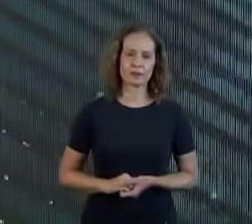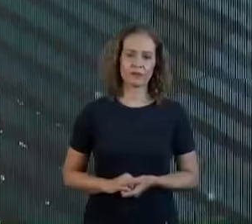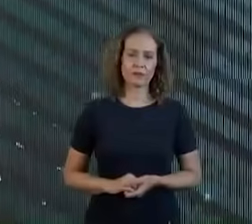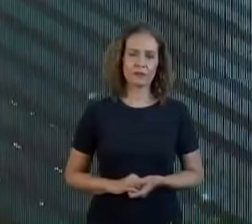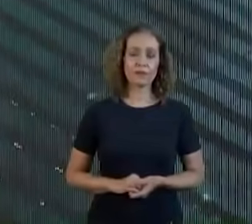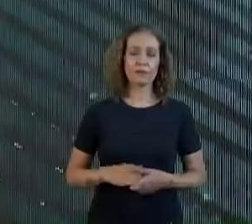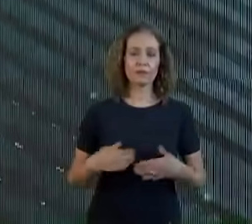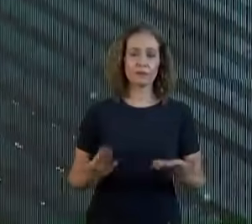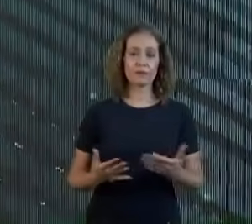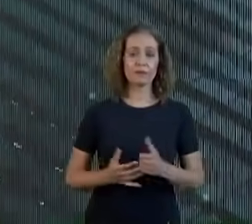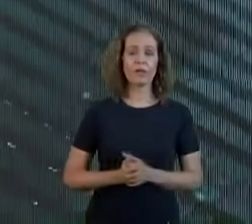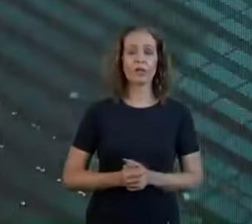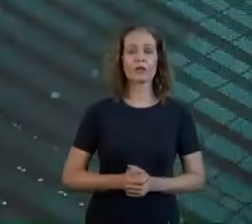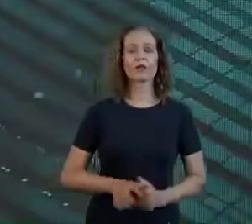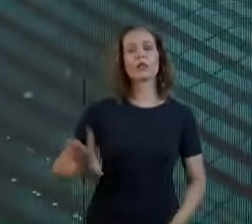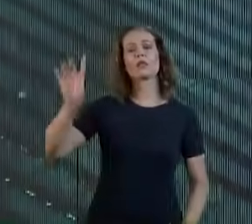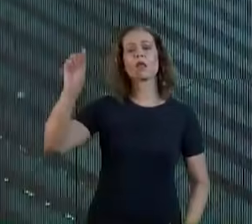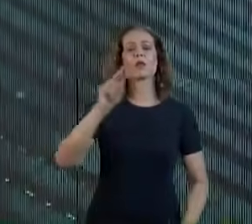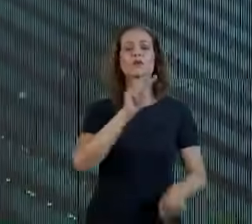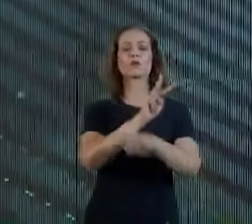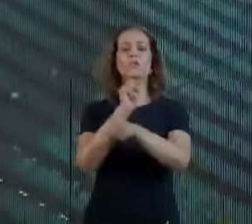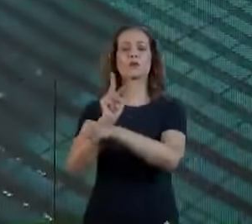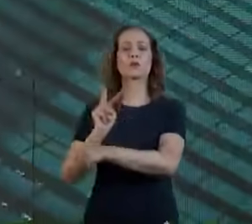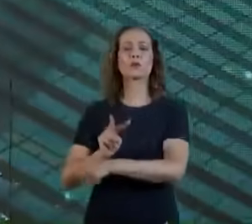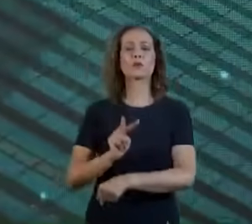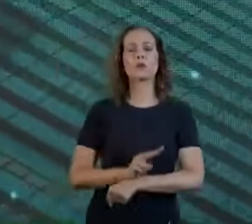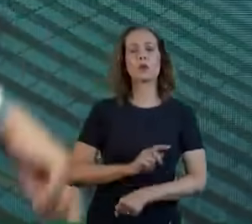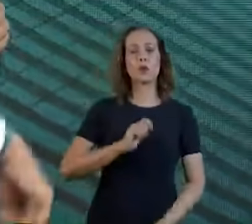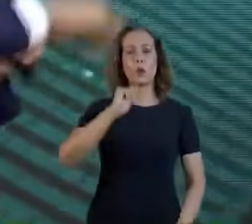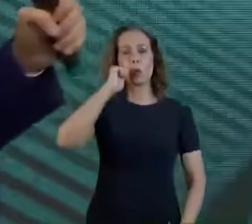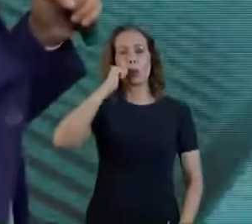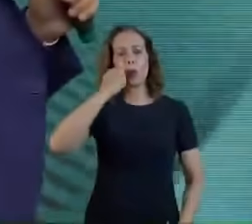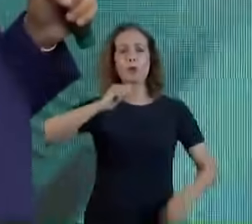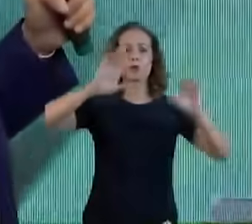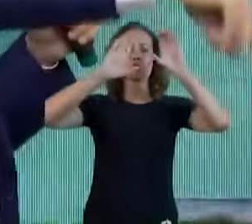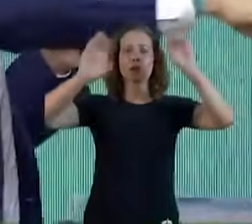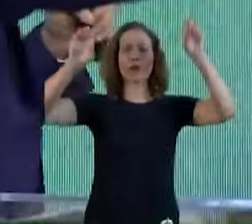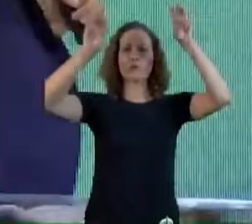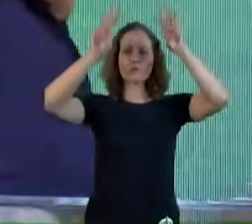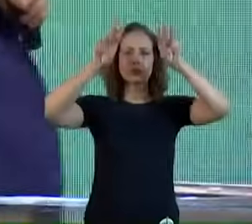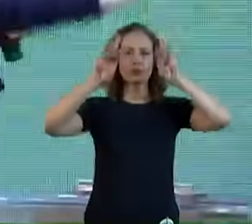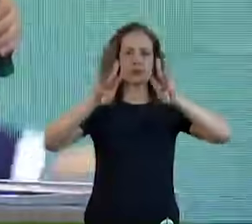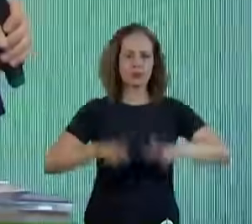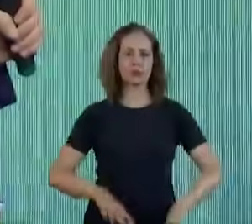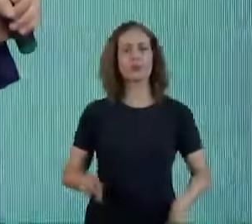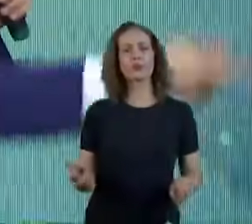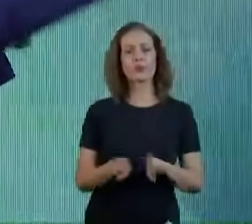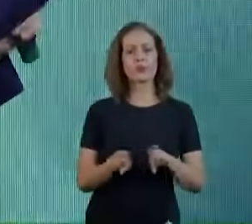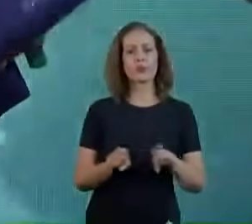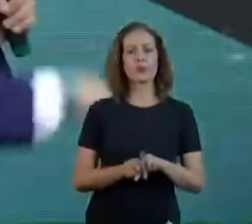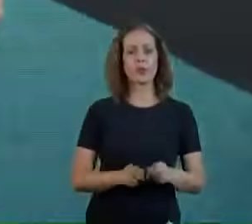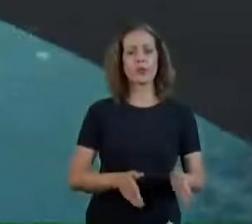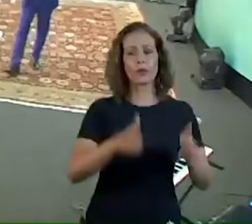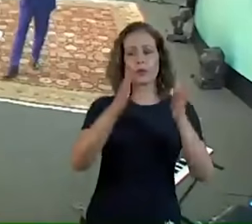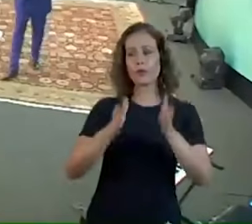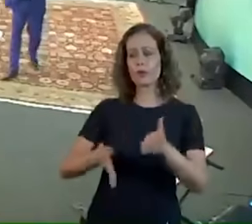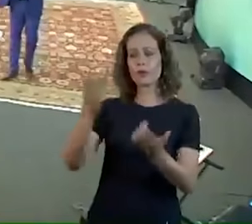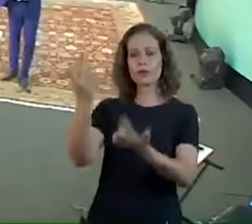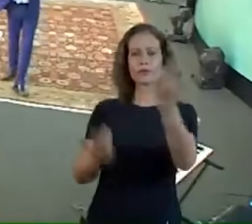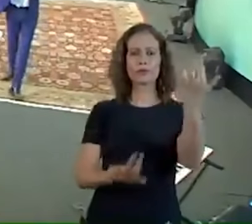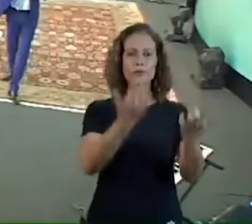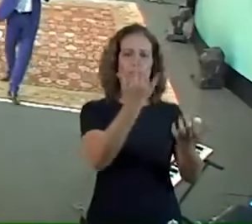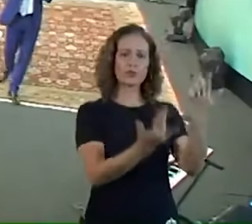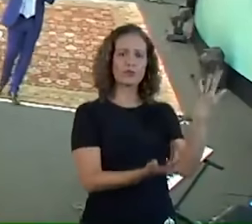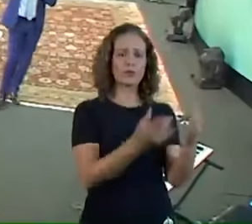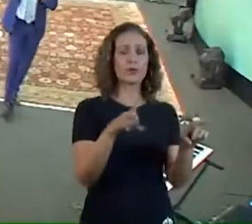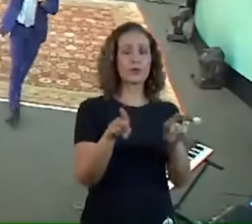Deus com pão caindo do céu e com anjo aparecendo e com coluna de fogo e com tudo durante 40 anos. Sabe o que Deus prometeu? Vou